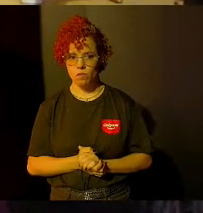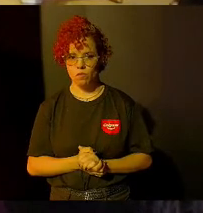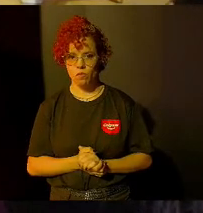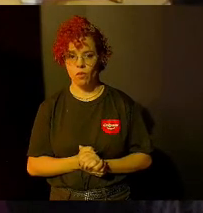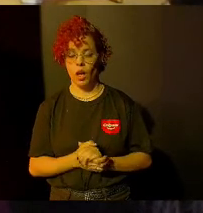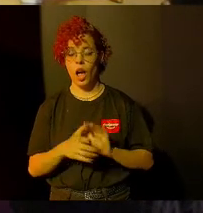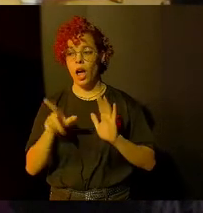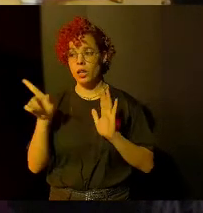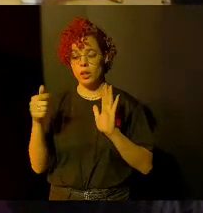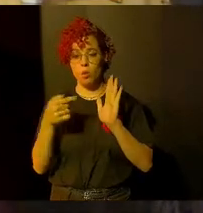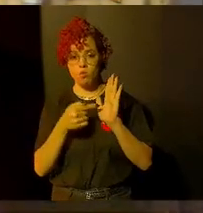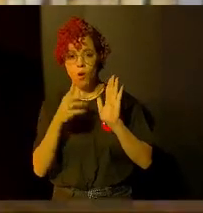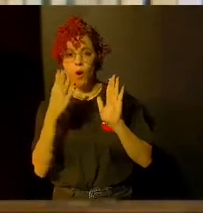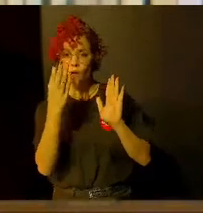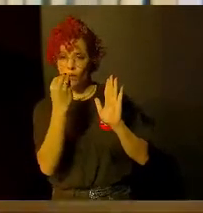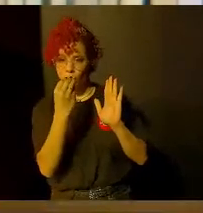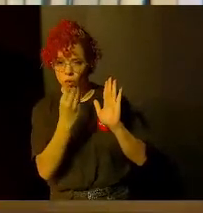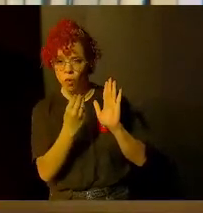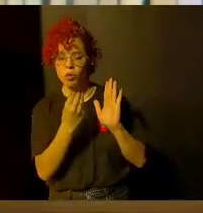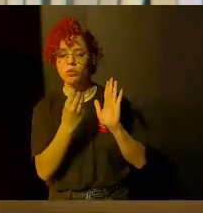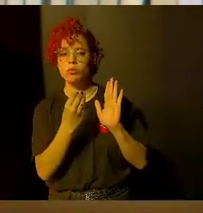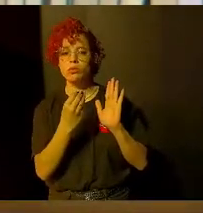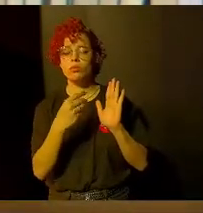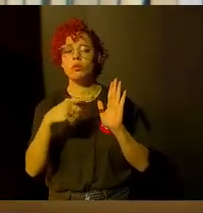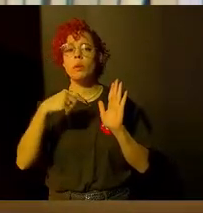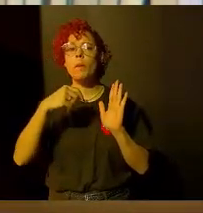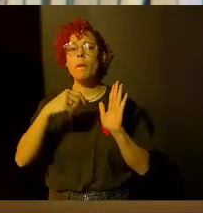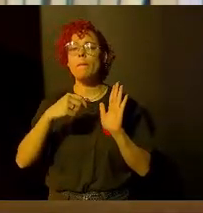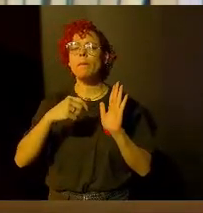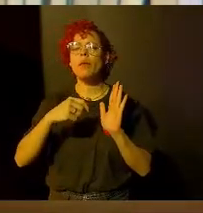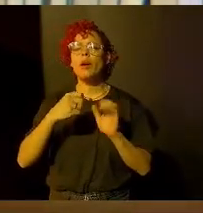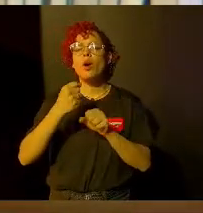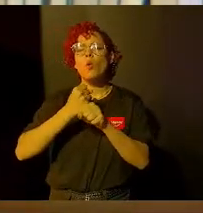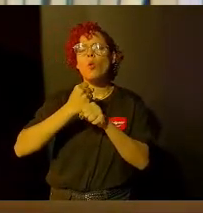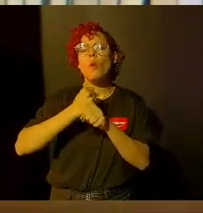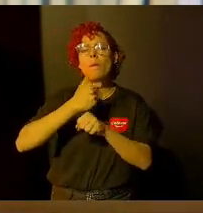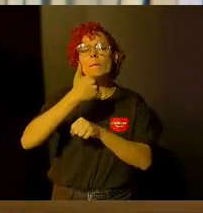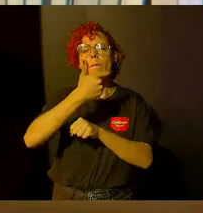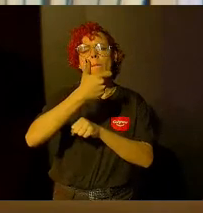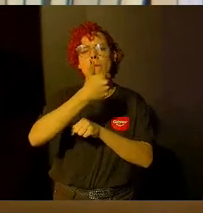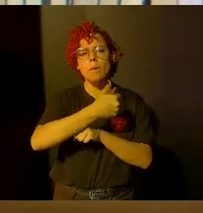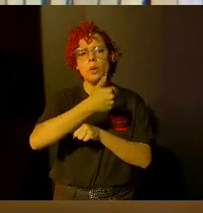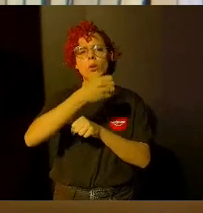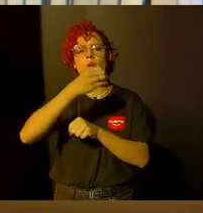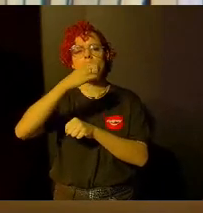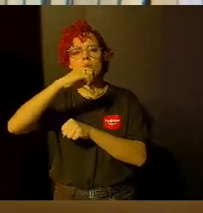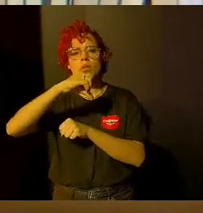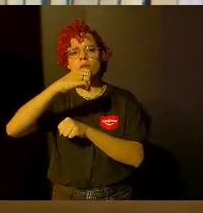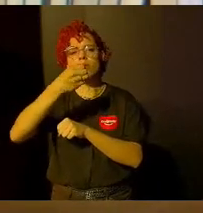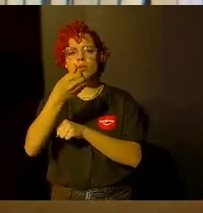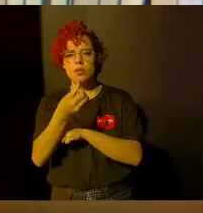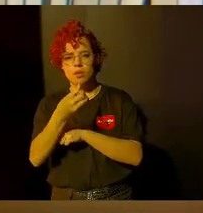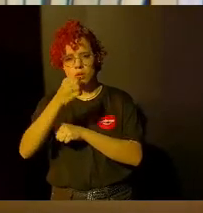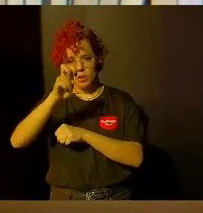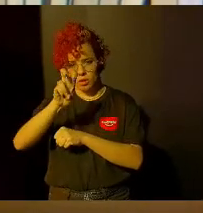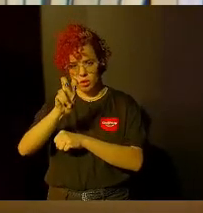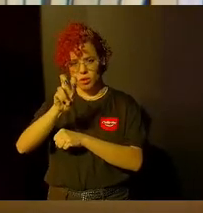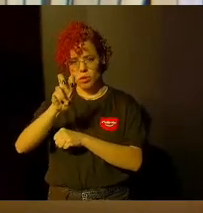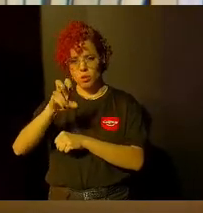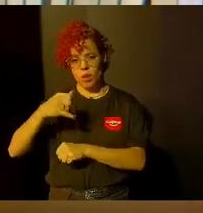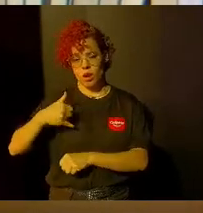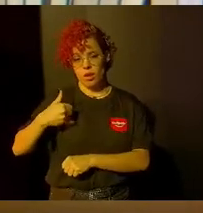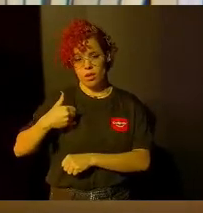que tá aqui nessa página que é uma foto de 1965 da minha mãe ela tinha 26